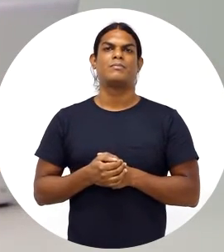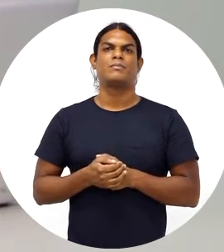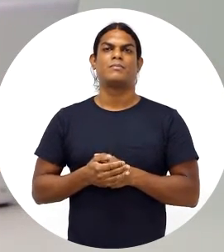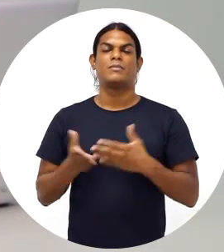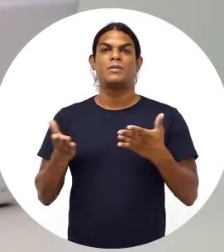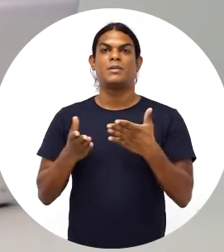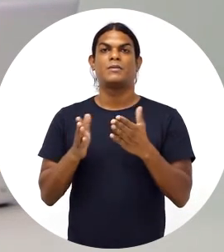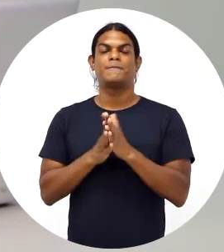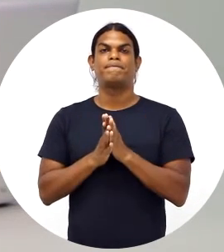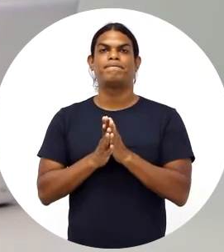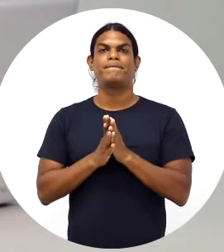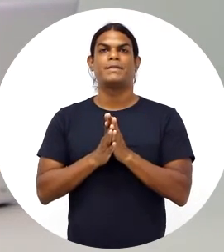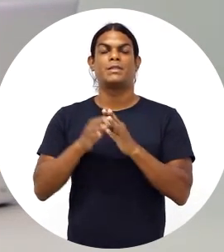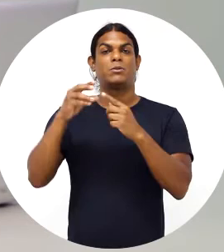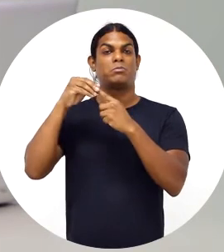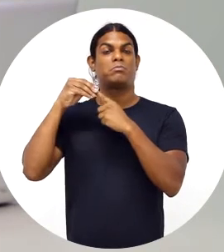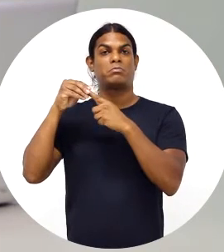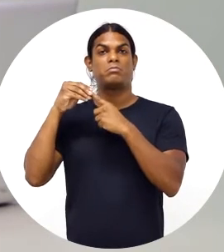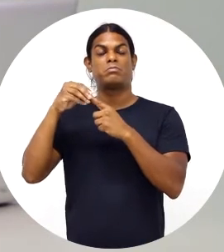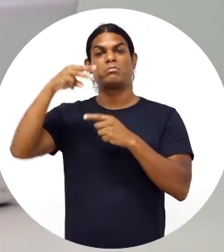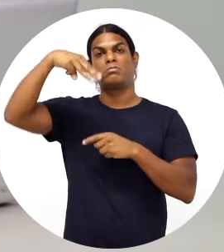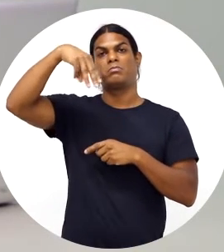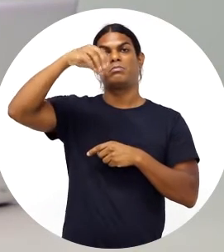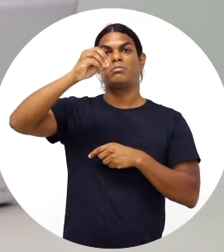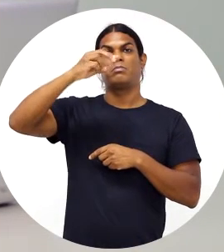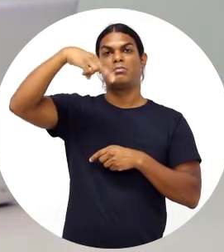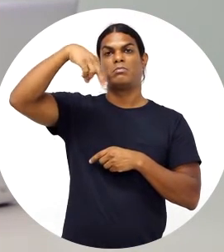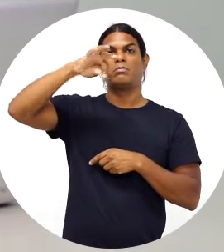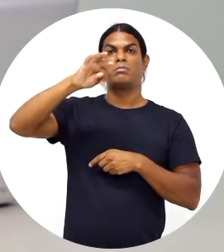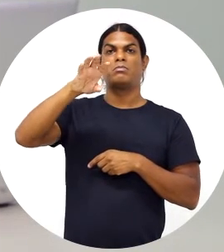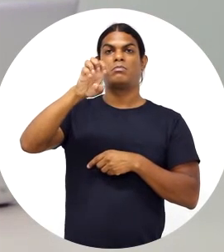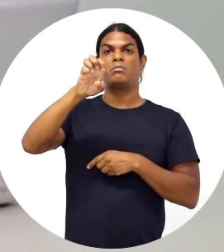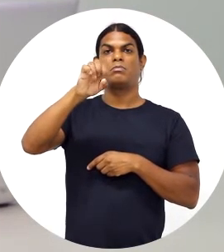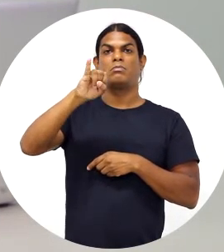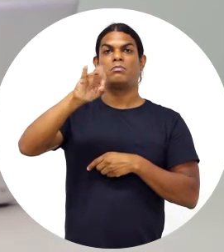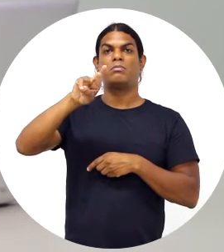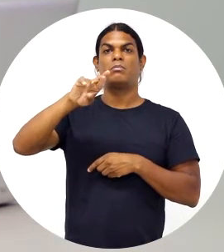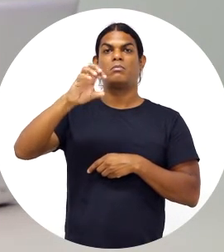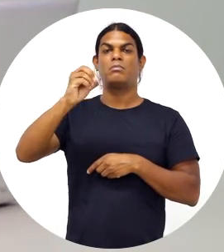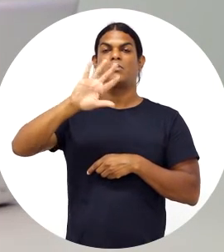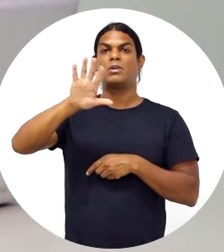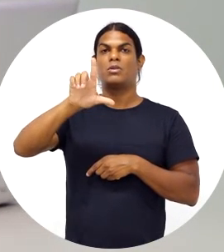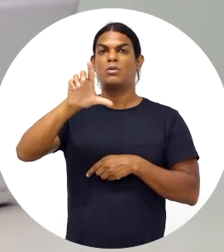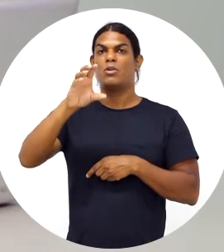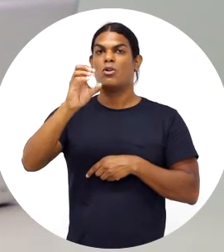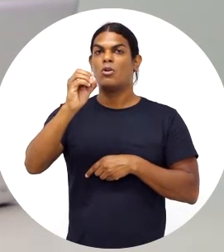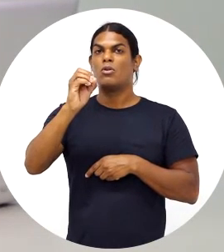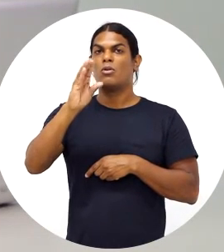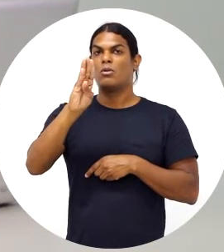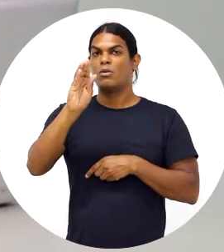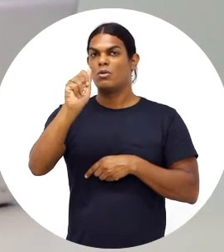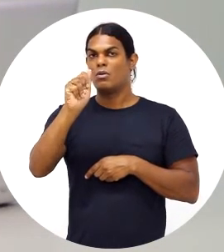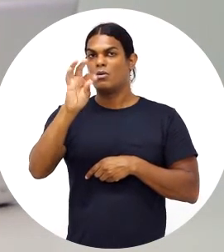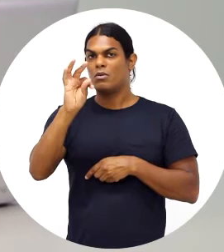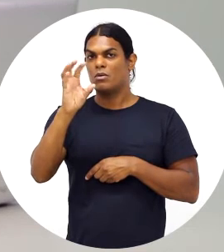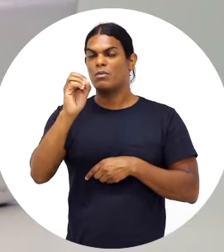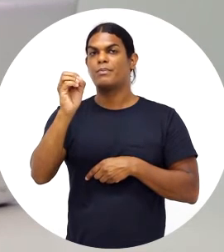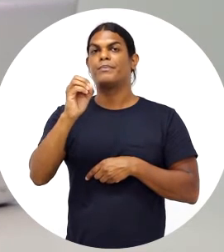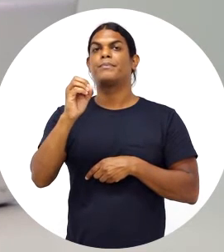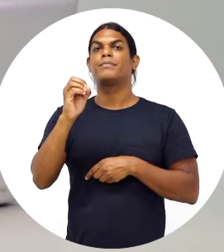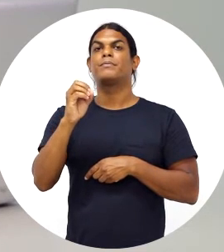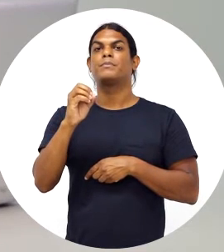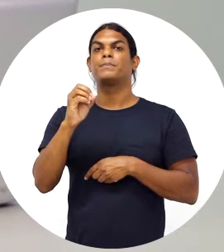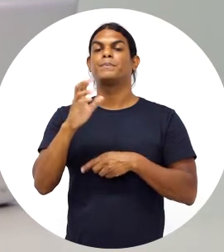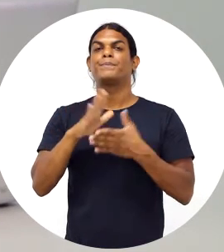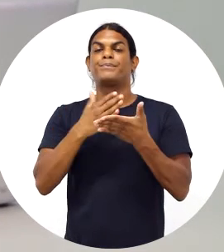vai destacar o Monteiro Lobato, que inclusive foi um precursor da literatura infanto-juvenil. Monteiro Lobato,